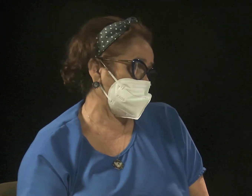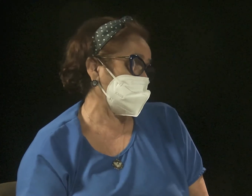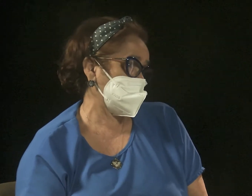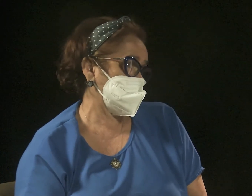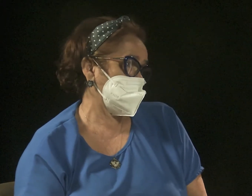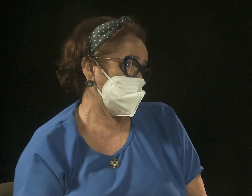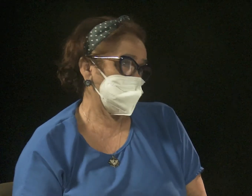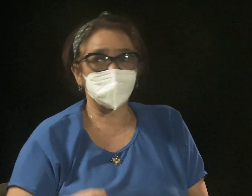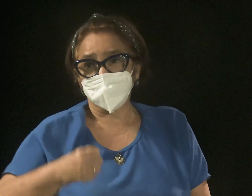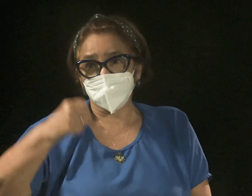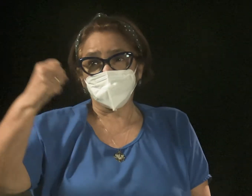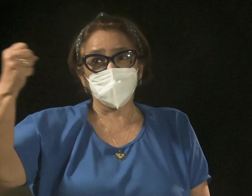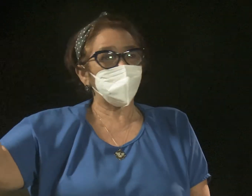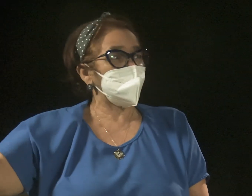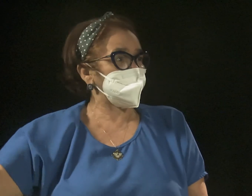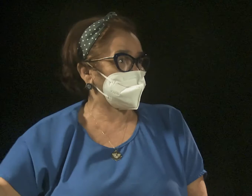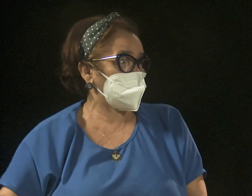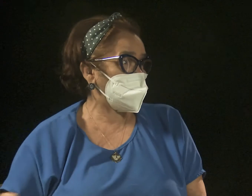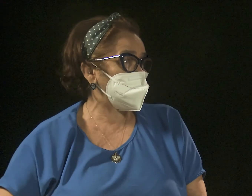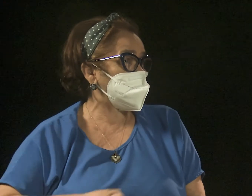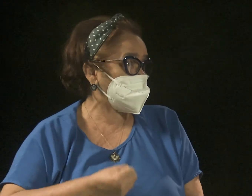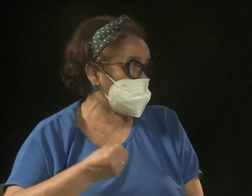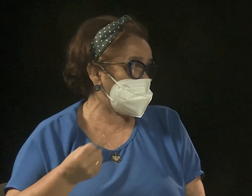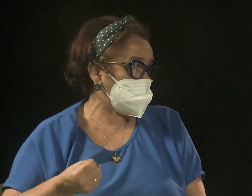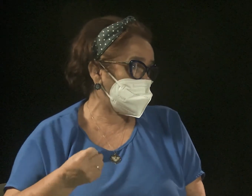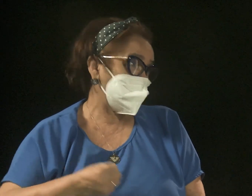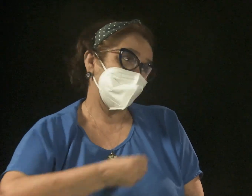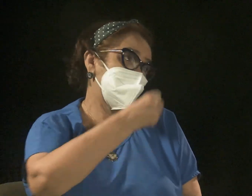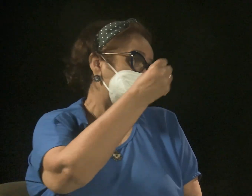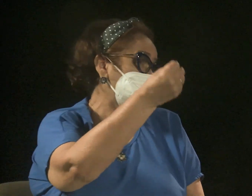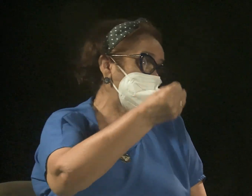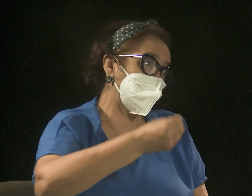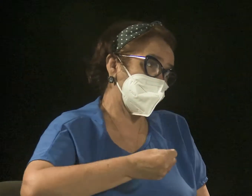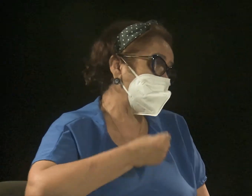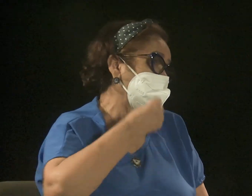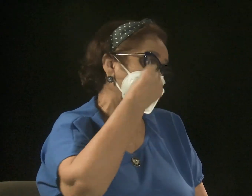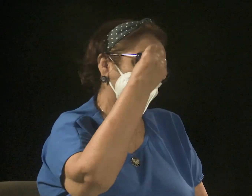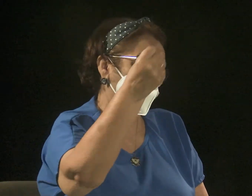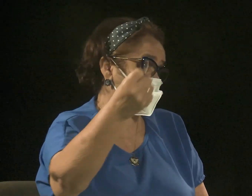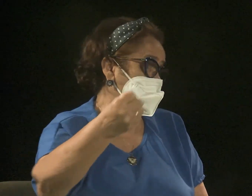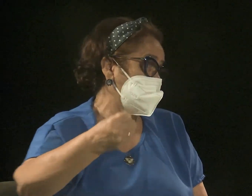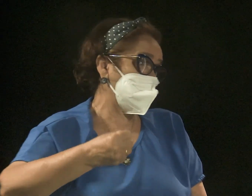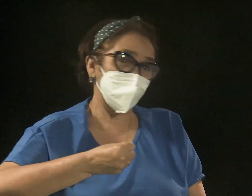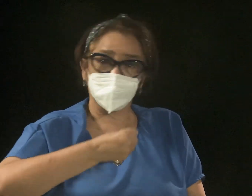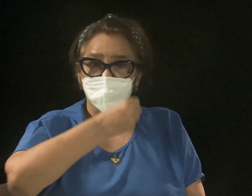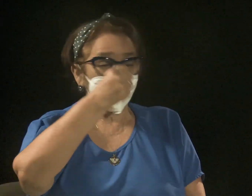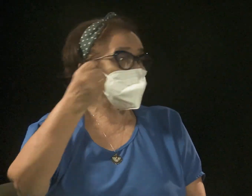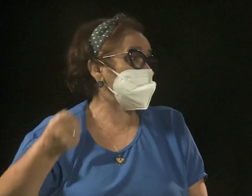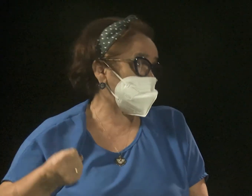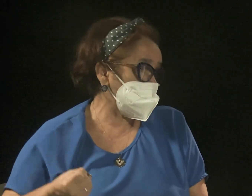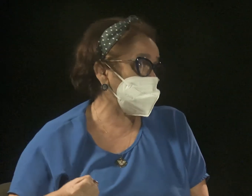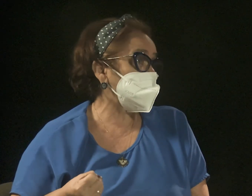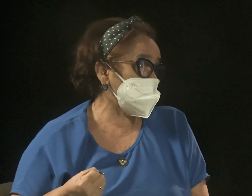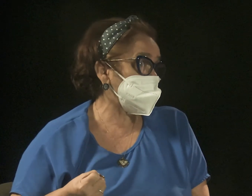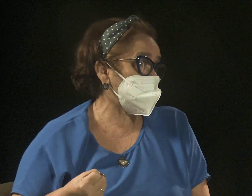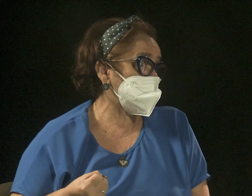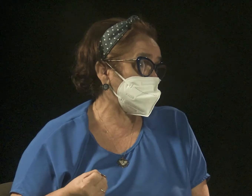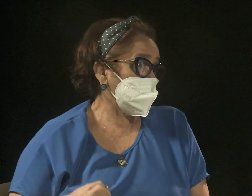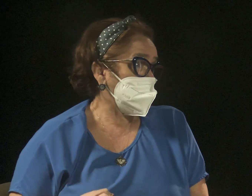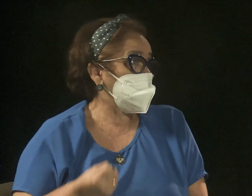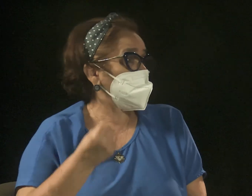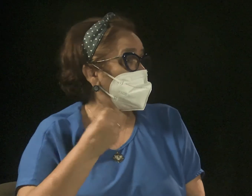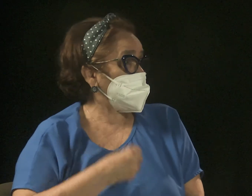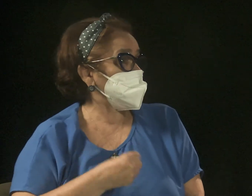esse colo em casa. De quem que ele vai encontrar esse colo, esse acolhimento? Às vezes é de um traficante, às vezes é de alguém que tem segundas